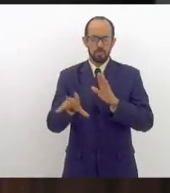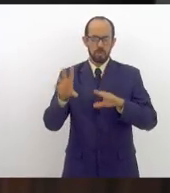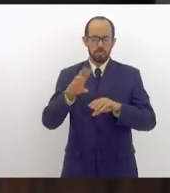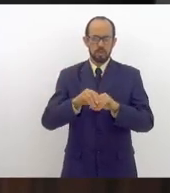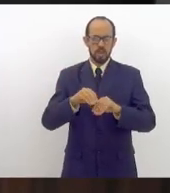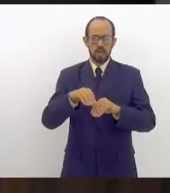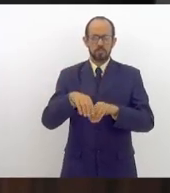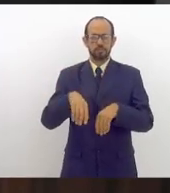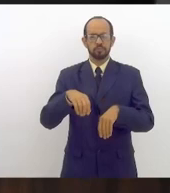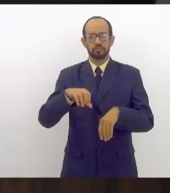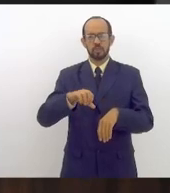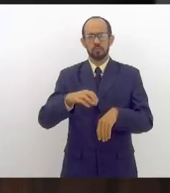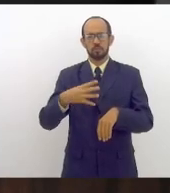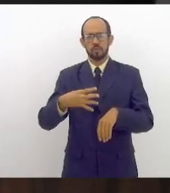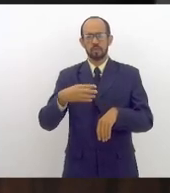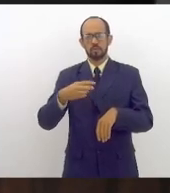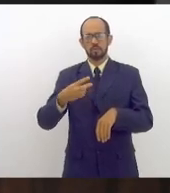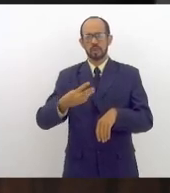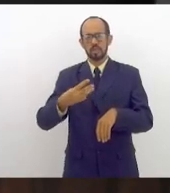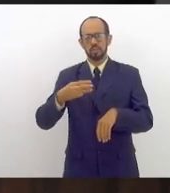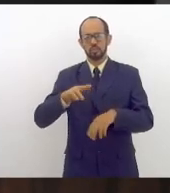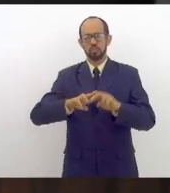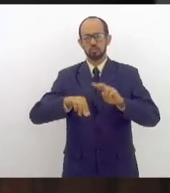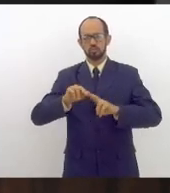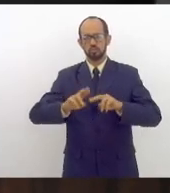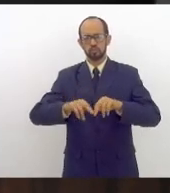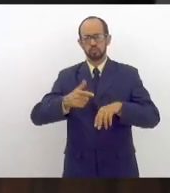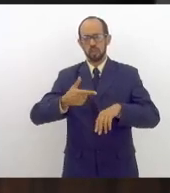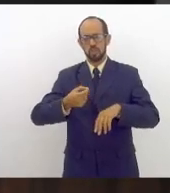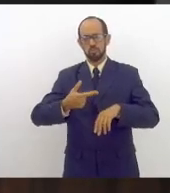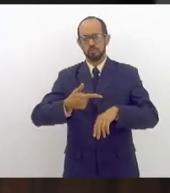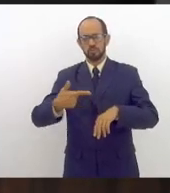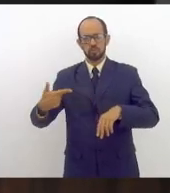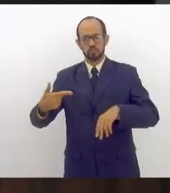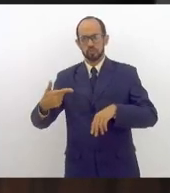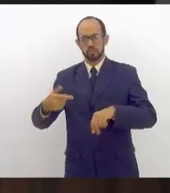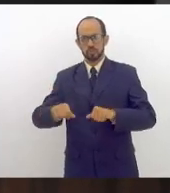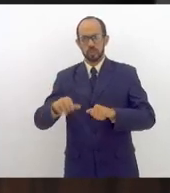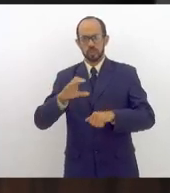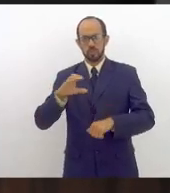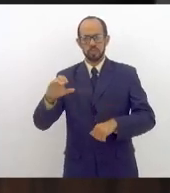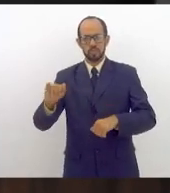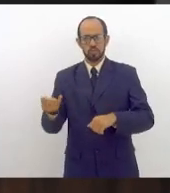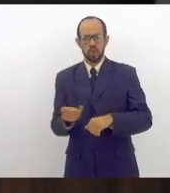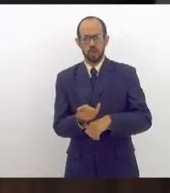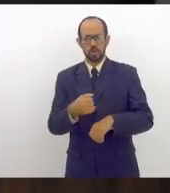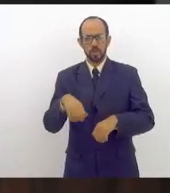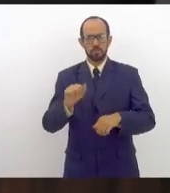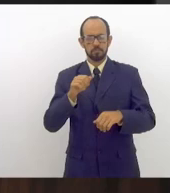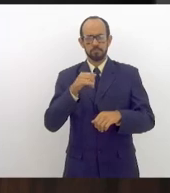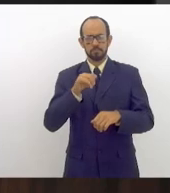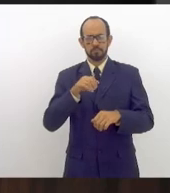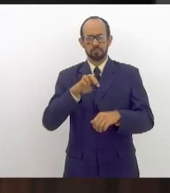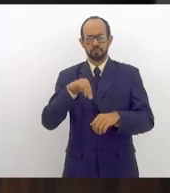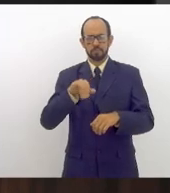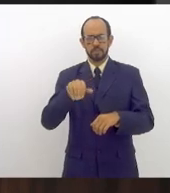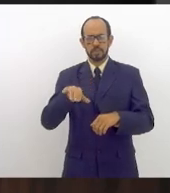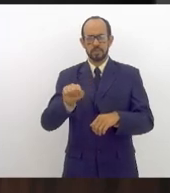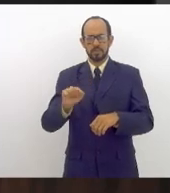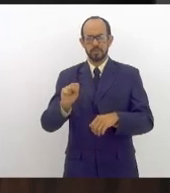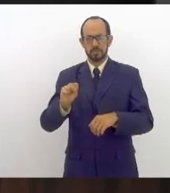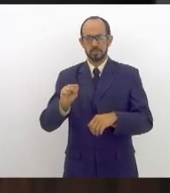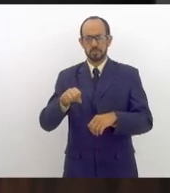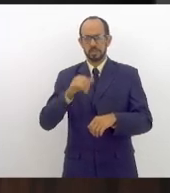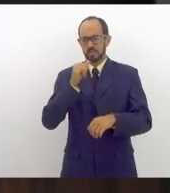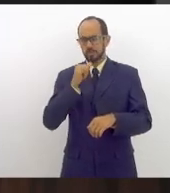194, 23 de junho de 2022. Pendendo de pareceres das comissões de Constituição, Justiça, Minas e Energia, de